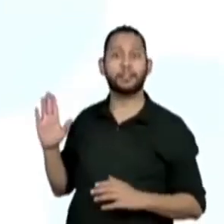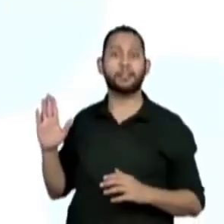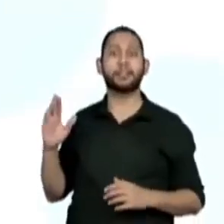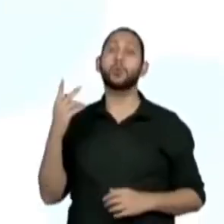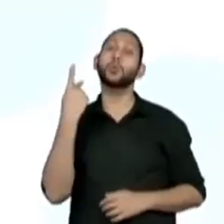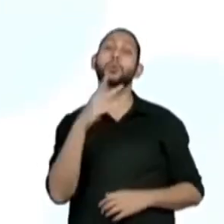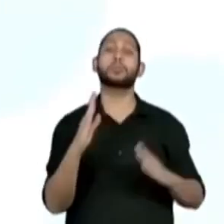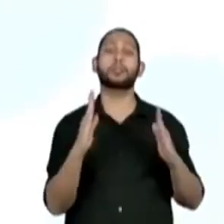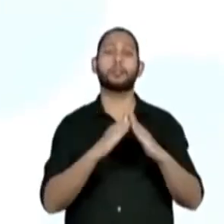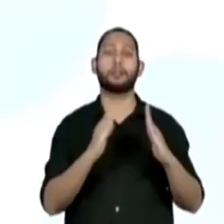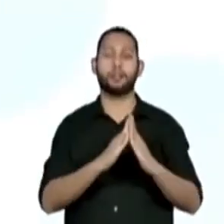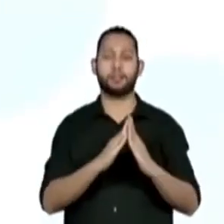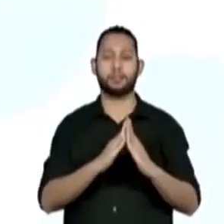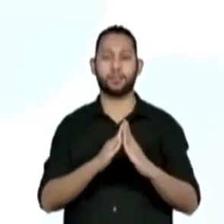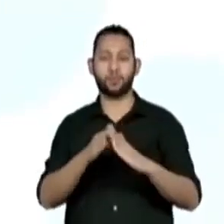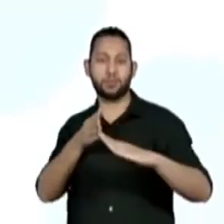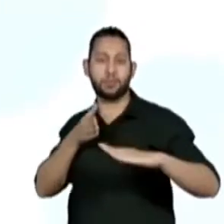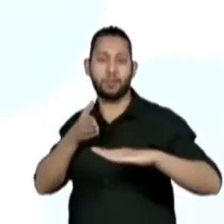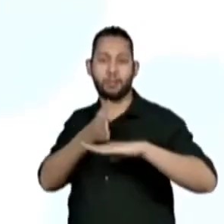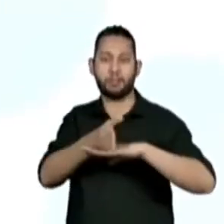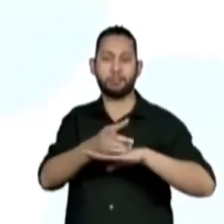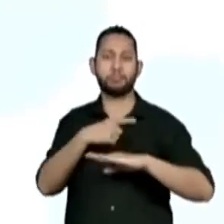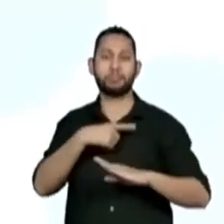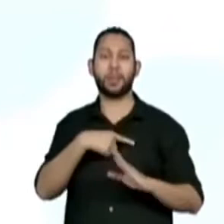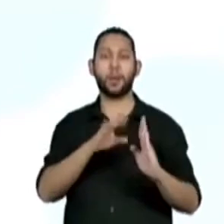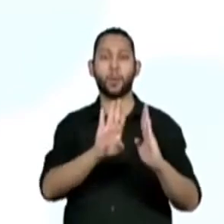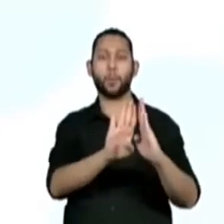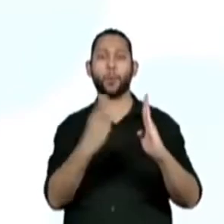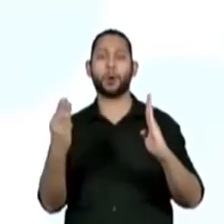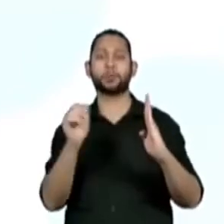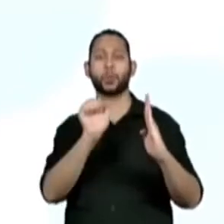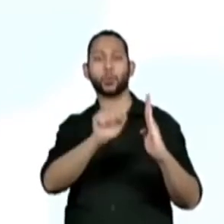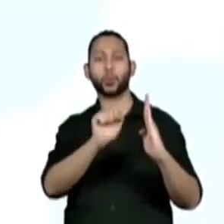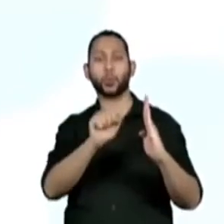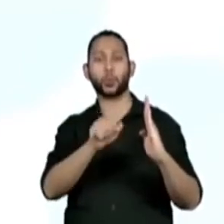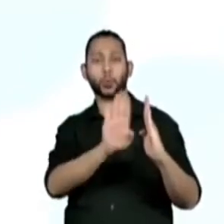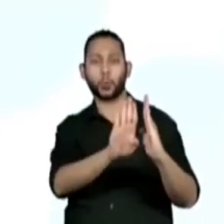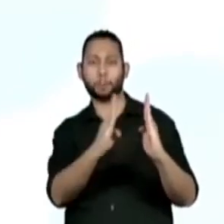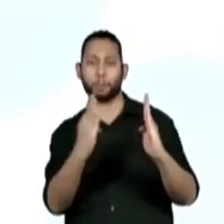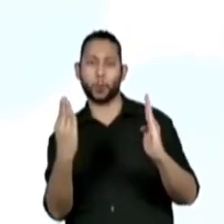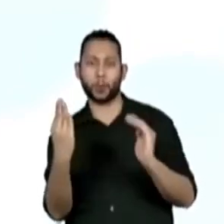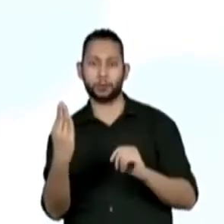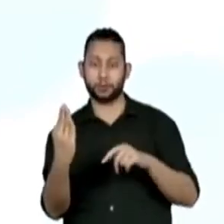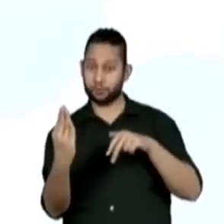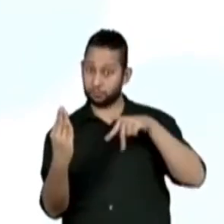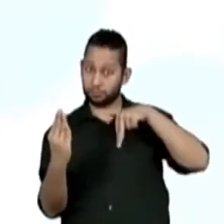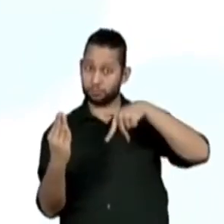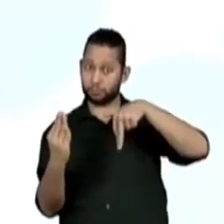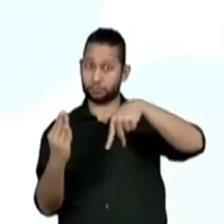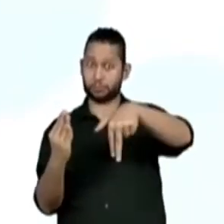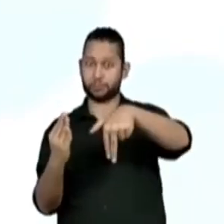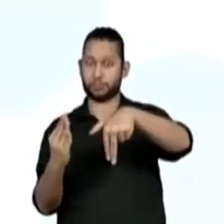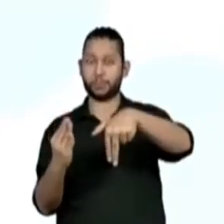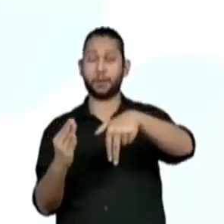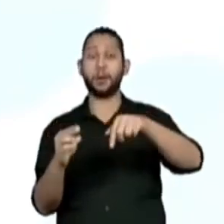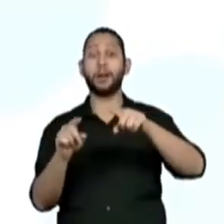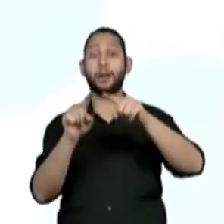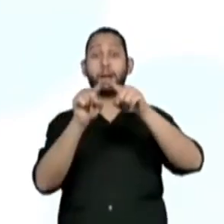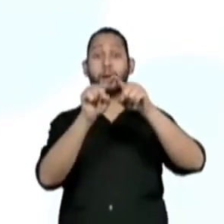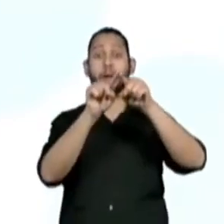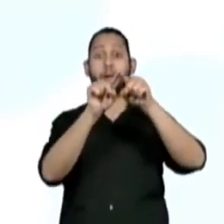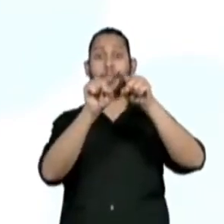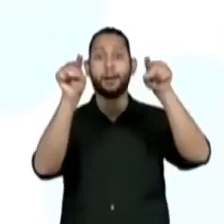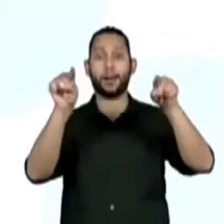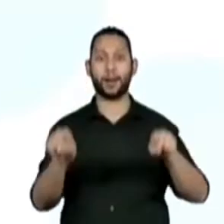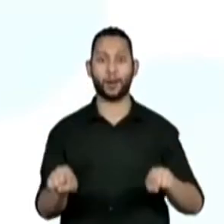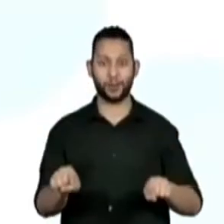de vocês? Lembrando que a Pro mede 1,50 e ela passa pela porta, ok? Passa com bastante folga,